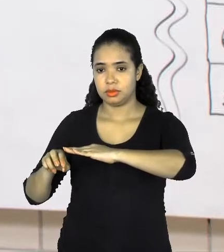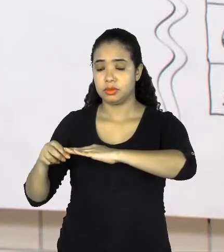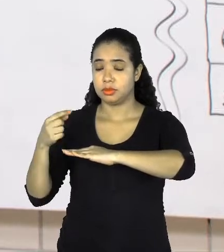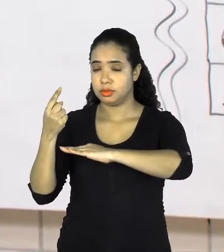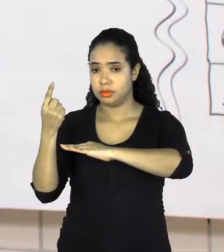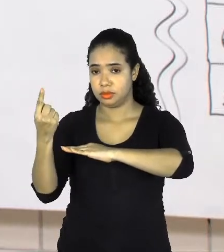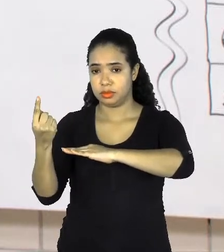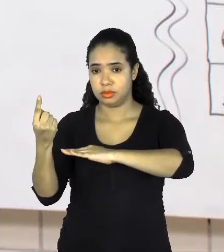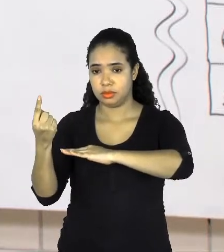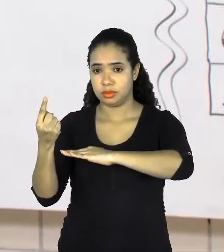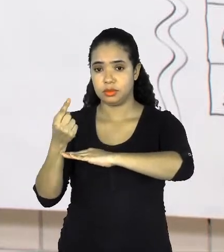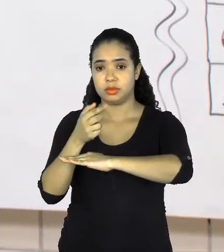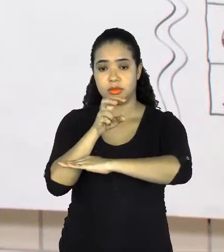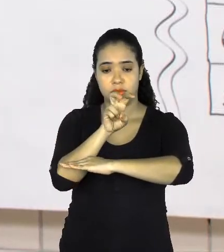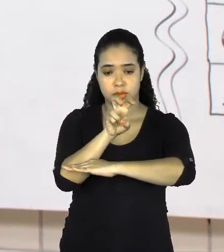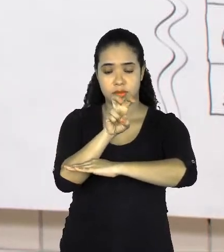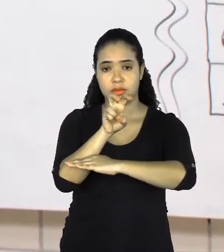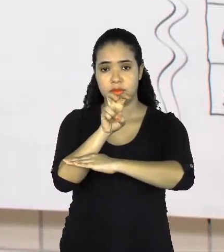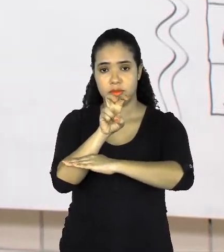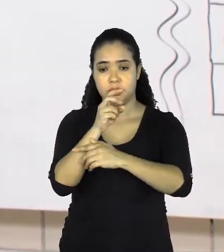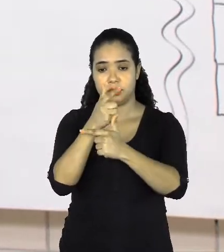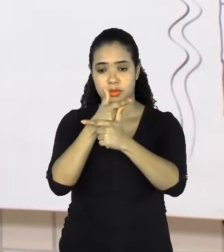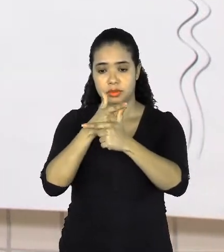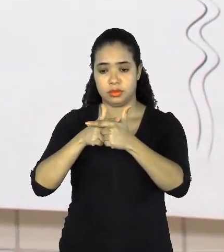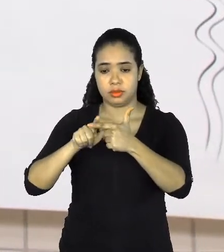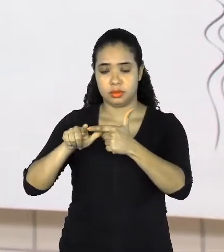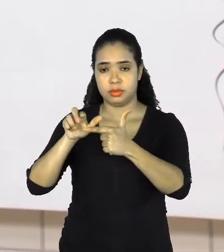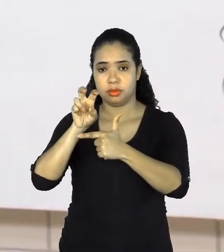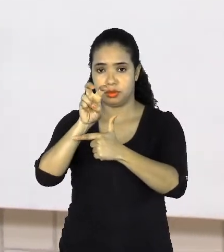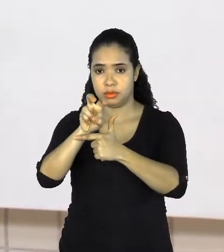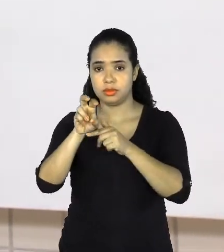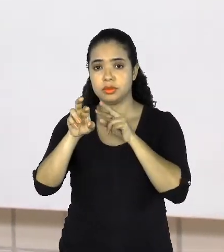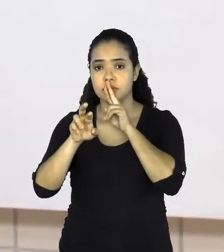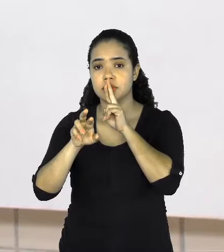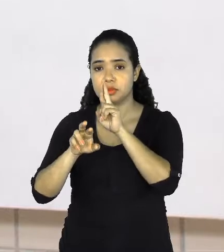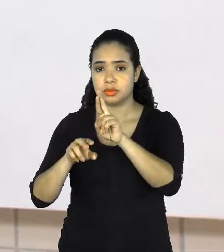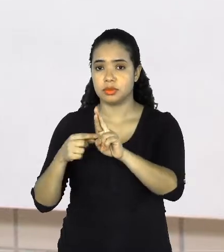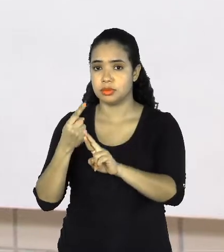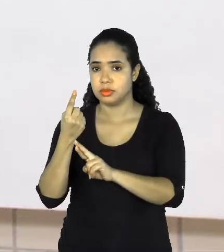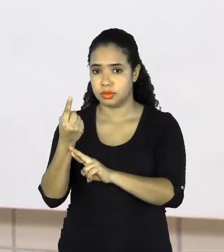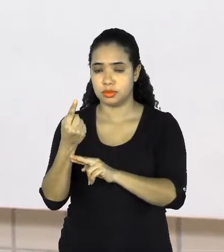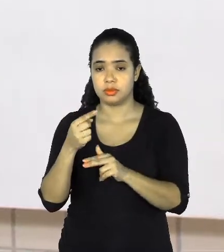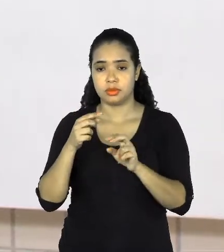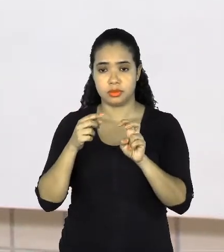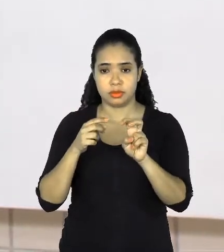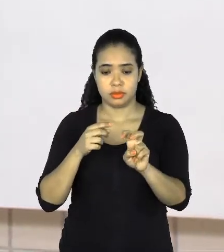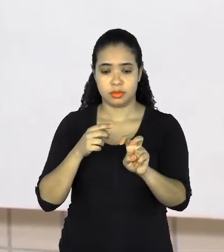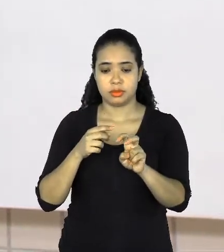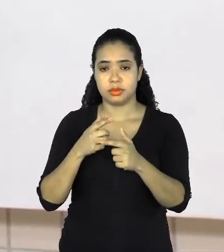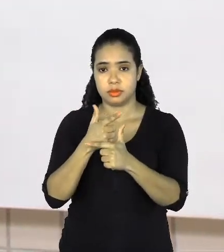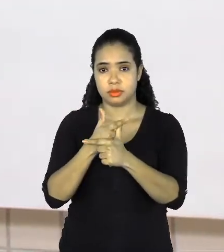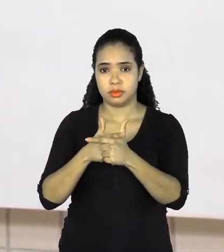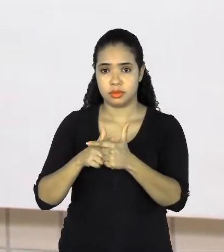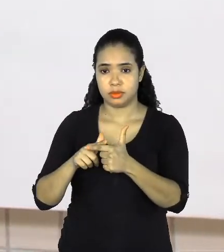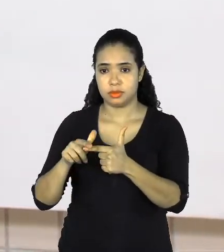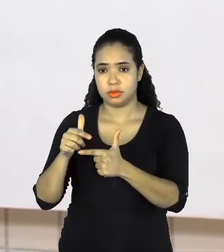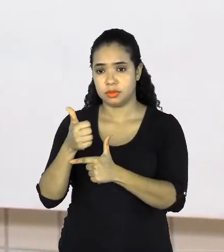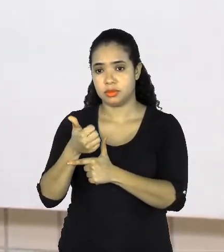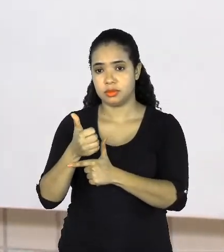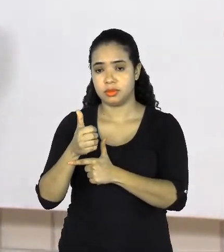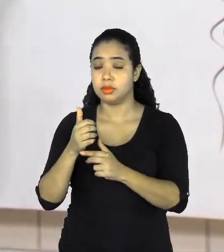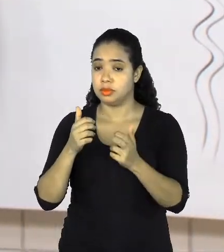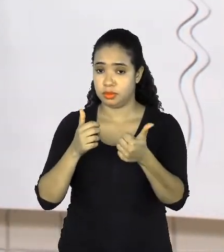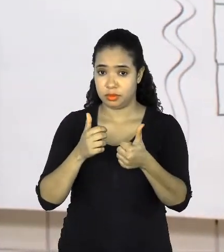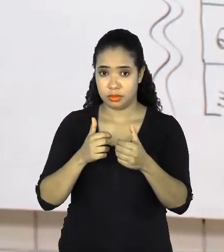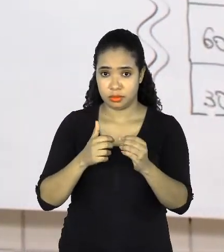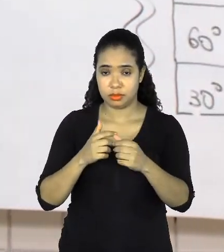1. 10 divide por 5 dá 2. Então, eu já sei que o cosseno de 60 é 1 sobre 2. Bom,